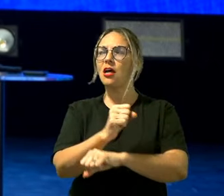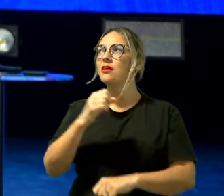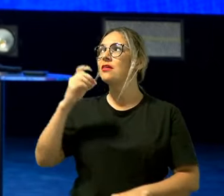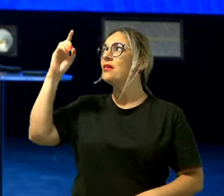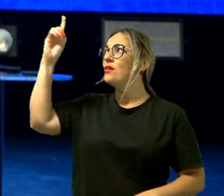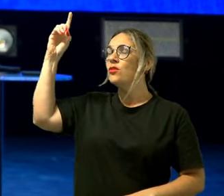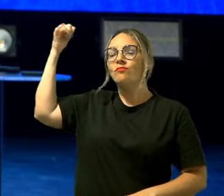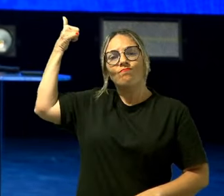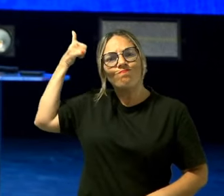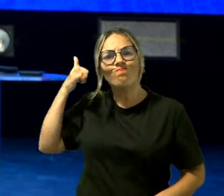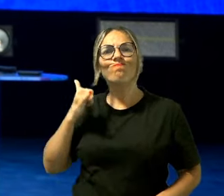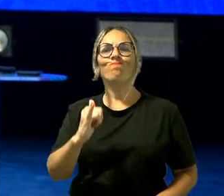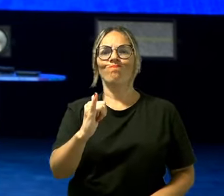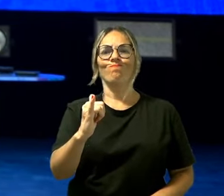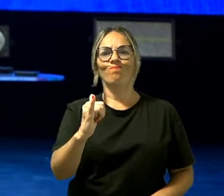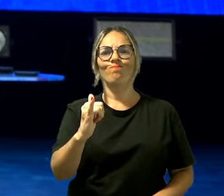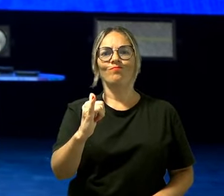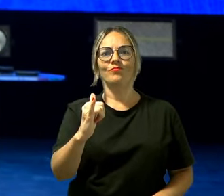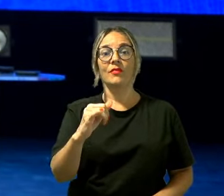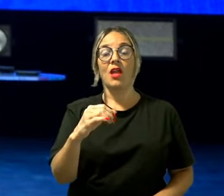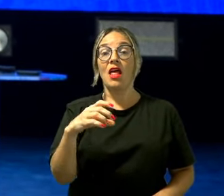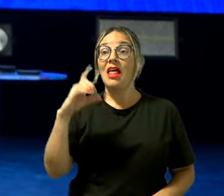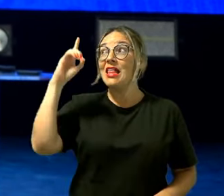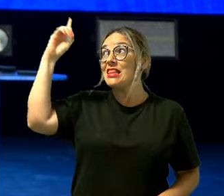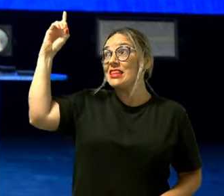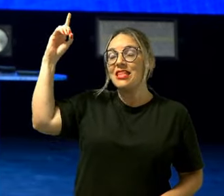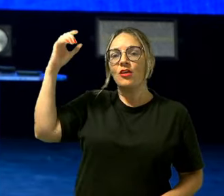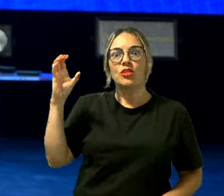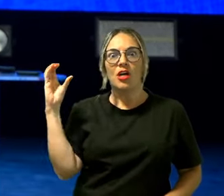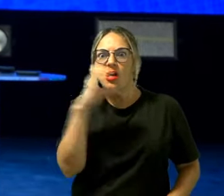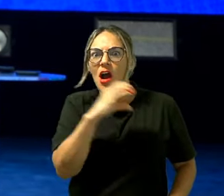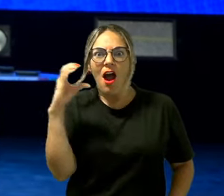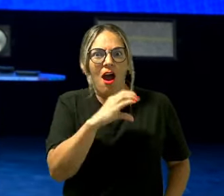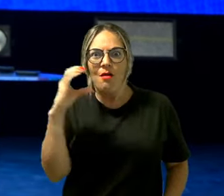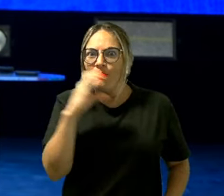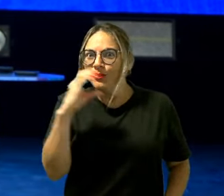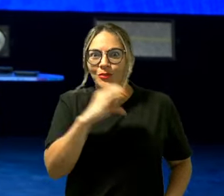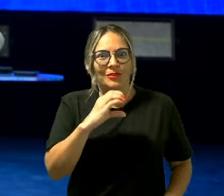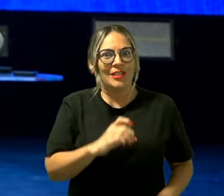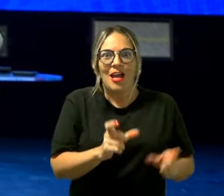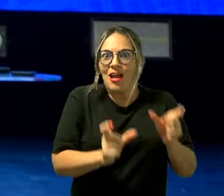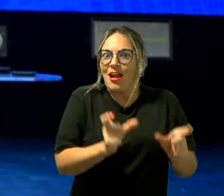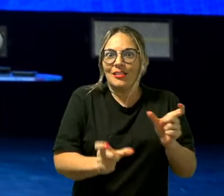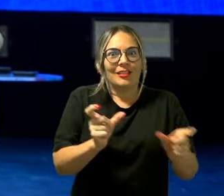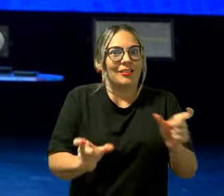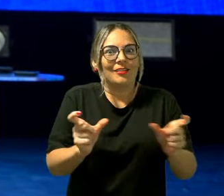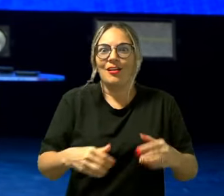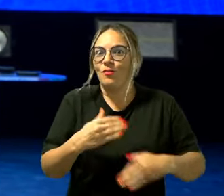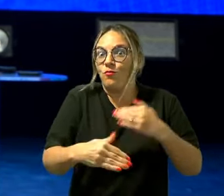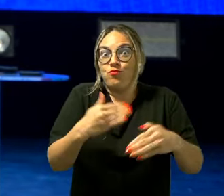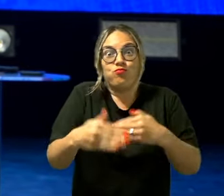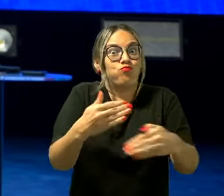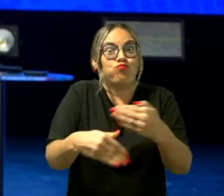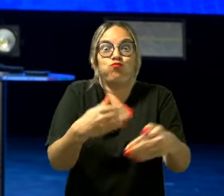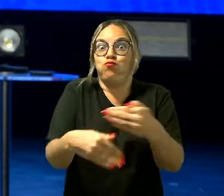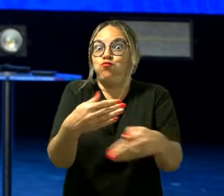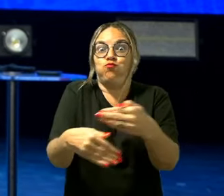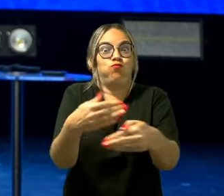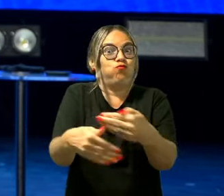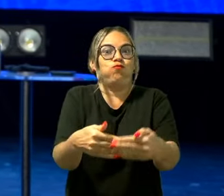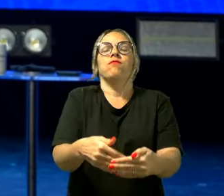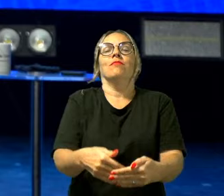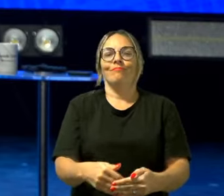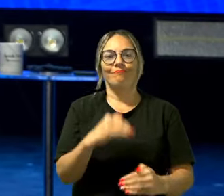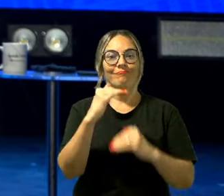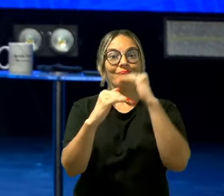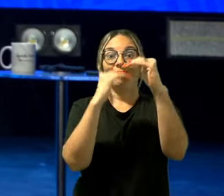Deus faz? Deus aumenta a velocidade, Deus aumenta a intensidade. Eles já cresceriam naturalmente, mas o que Deus faz? Vai crescer, era duas